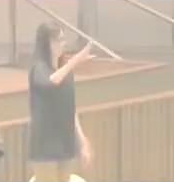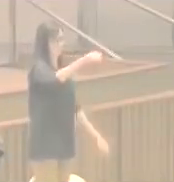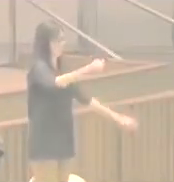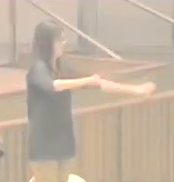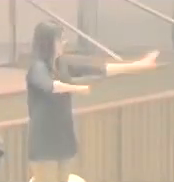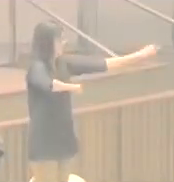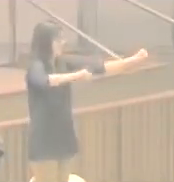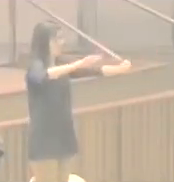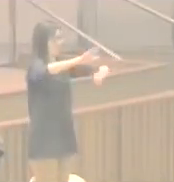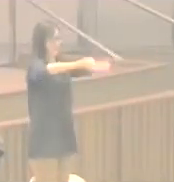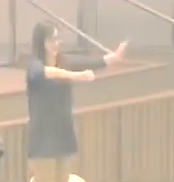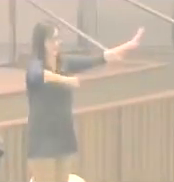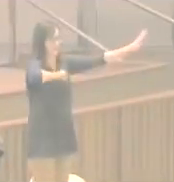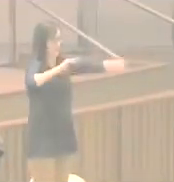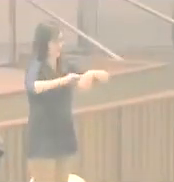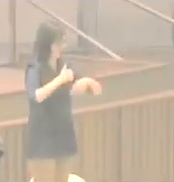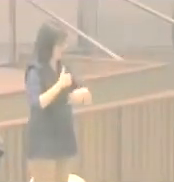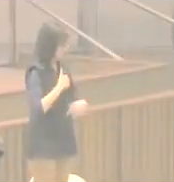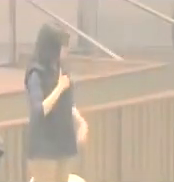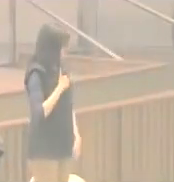até contra a razão.